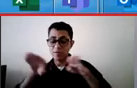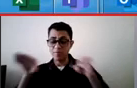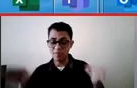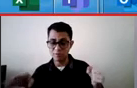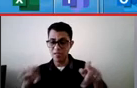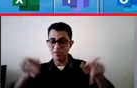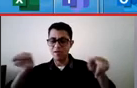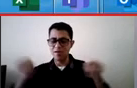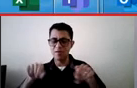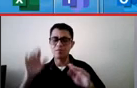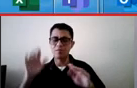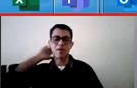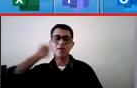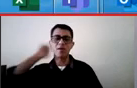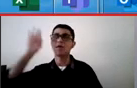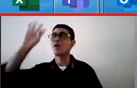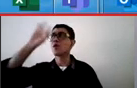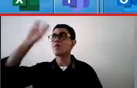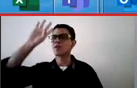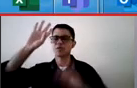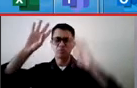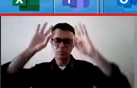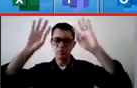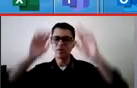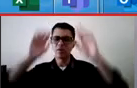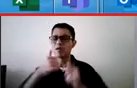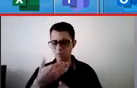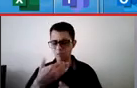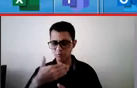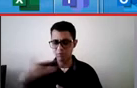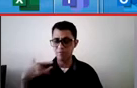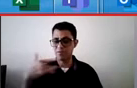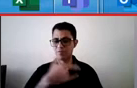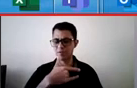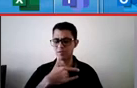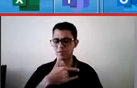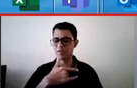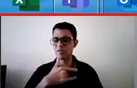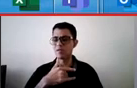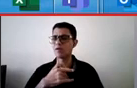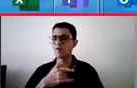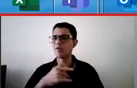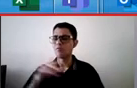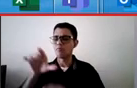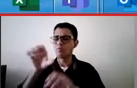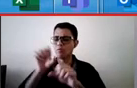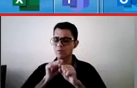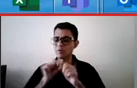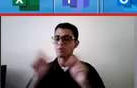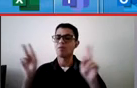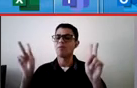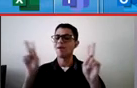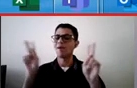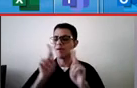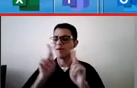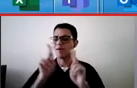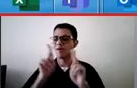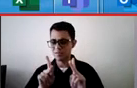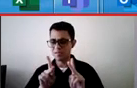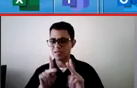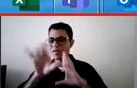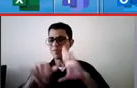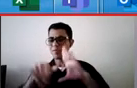E traz uma energia positiva, né? Sim. Faço. Estou fazendo do canal do YouTube. Quem quiser anotar aí